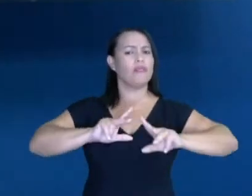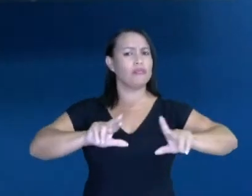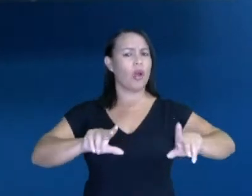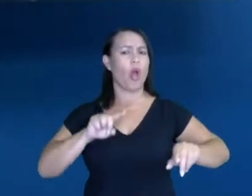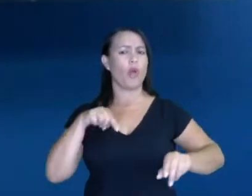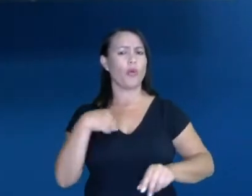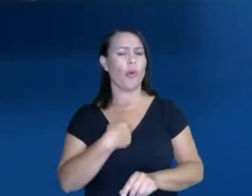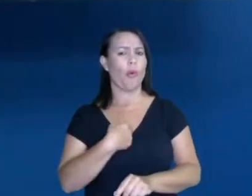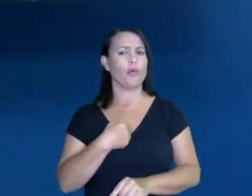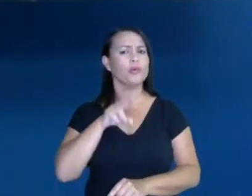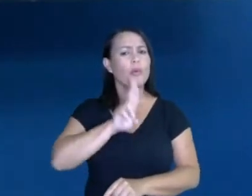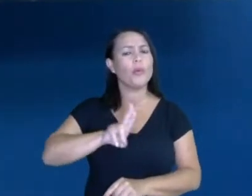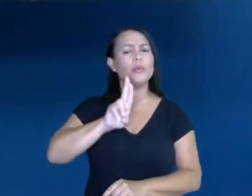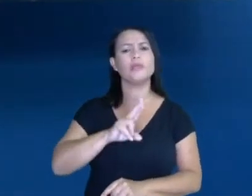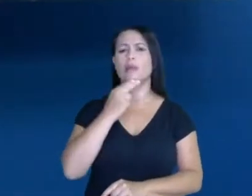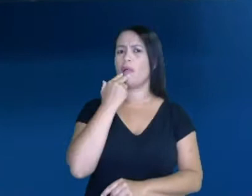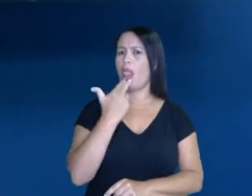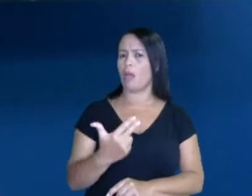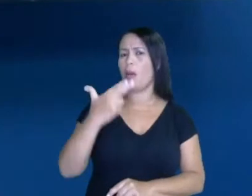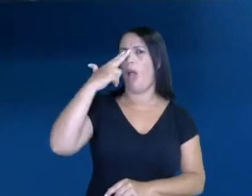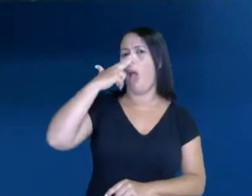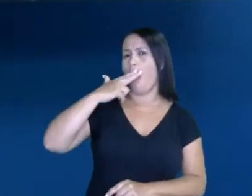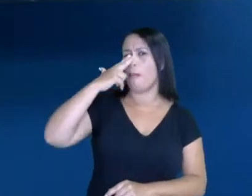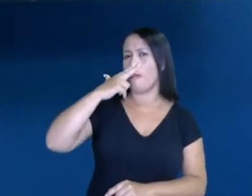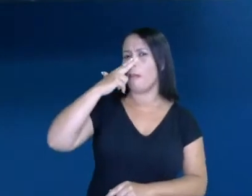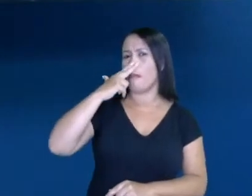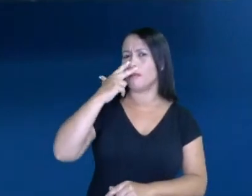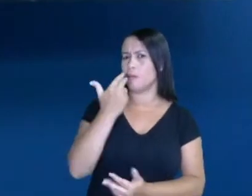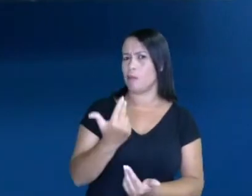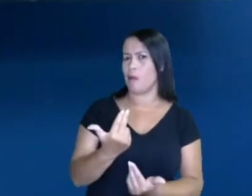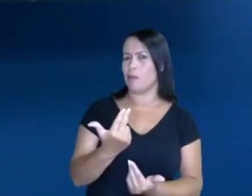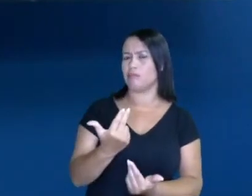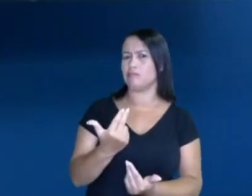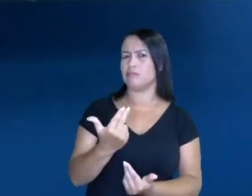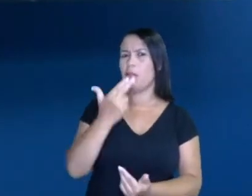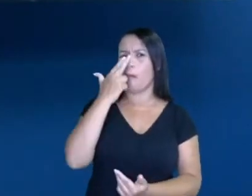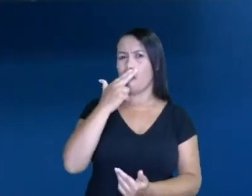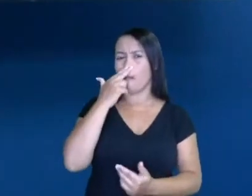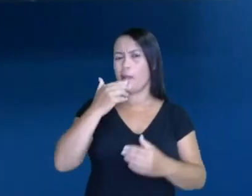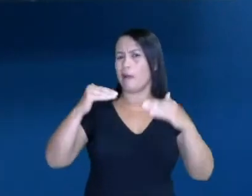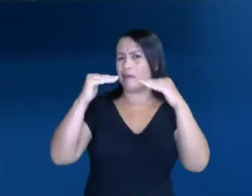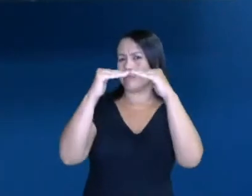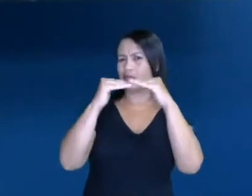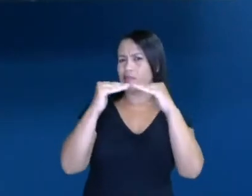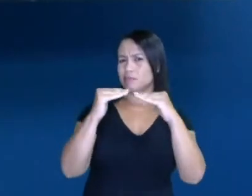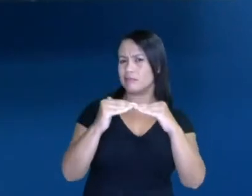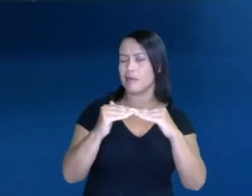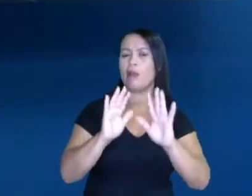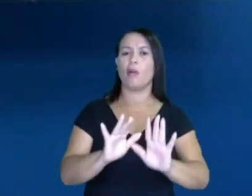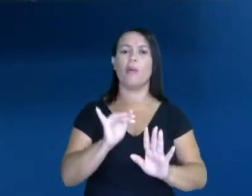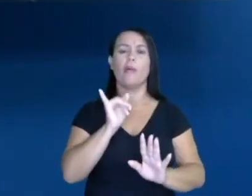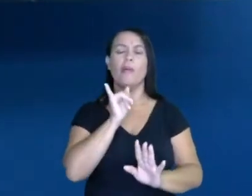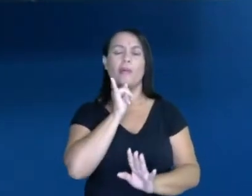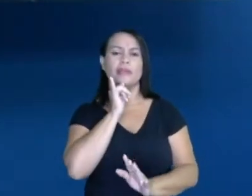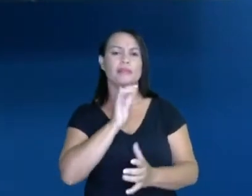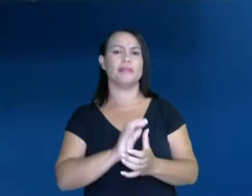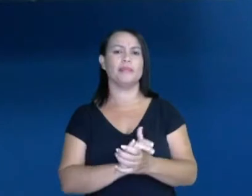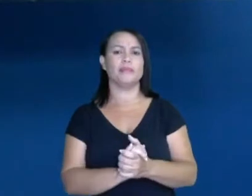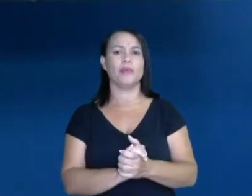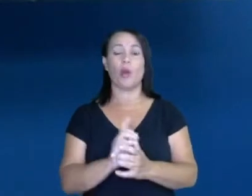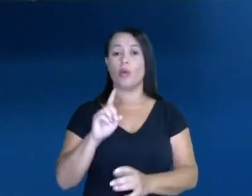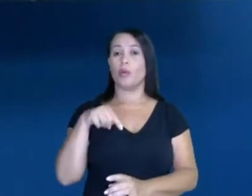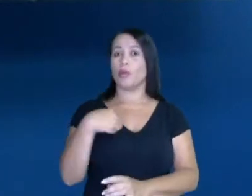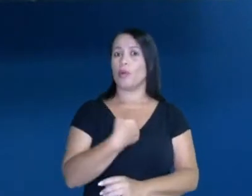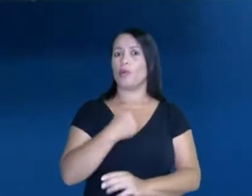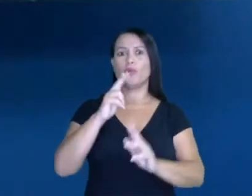nunca utilizamos uma língua da mesma forma, da mesma maneira. Ou seja,